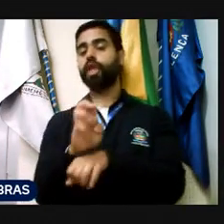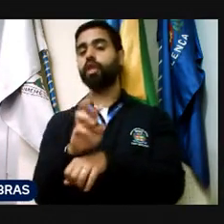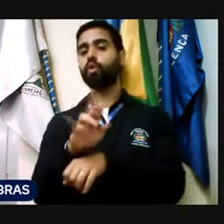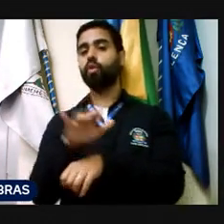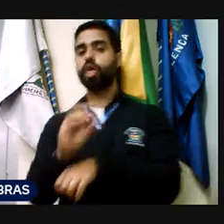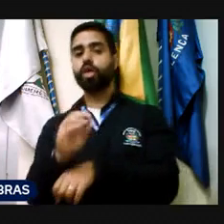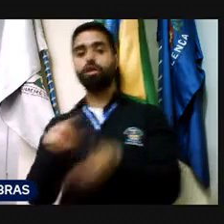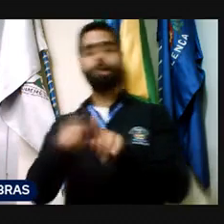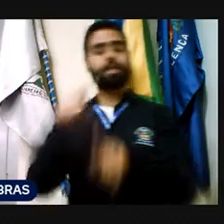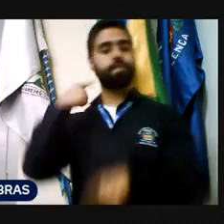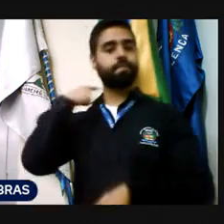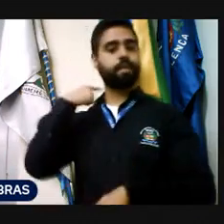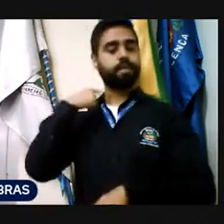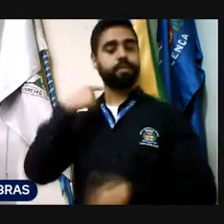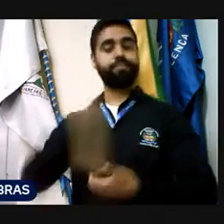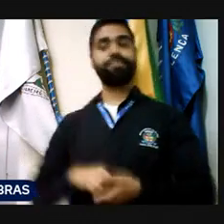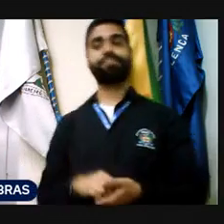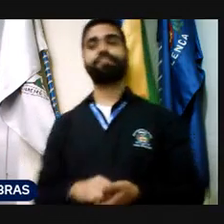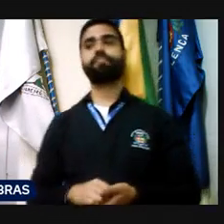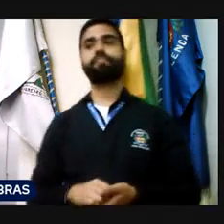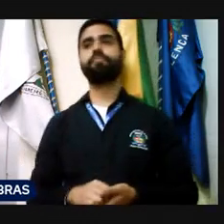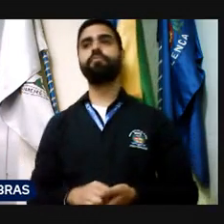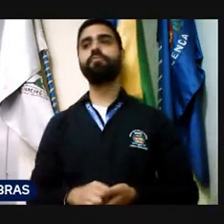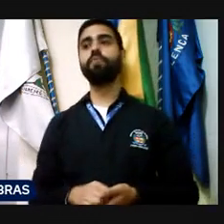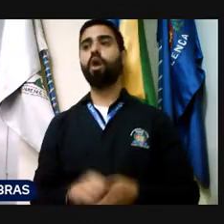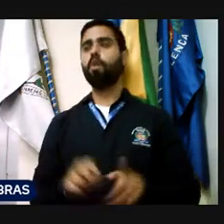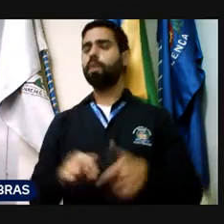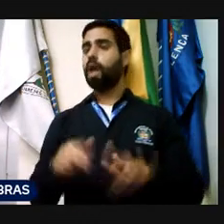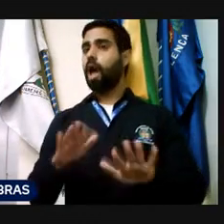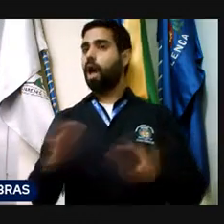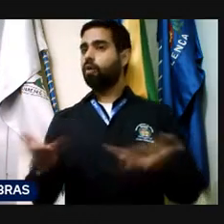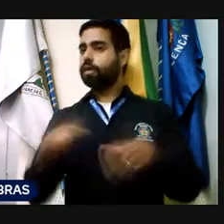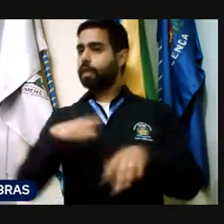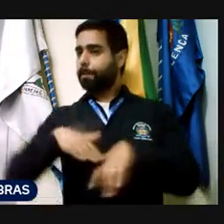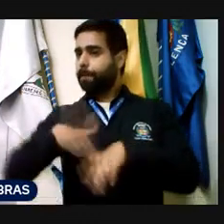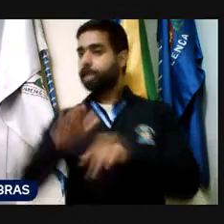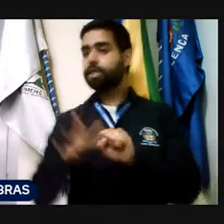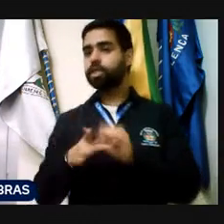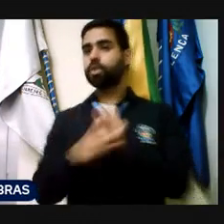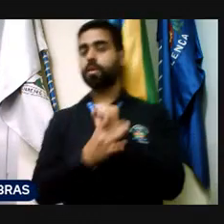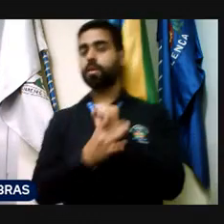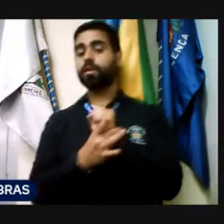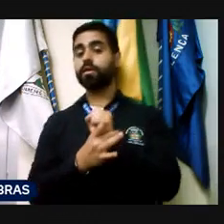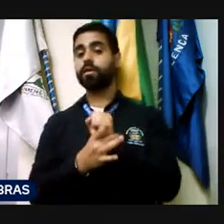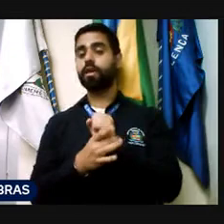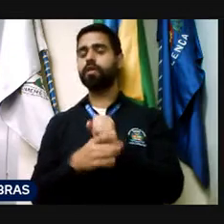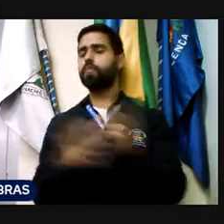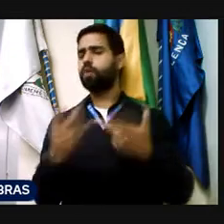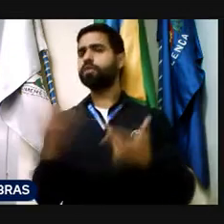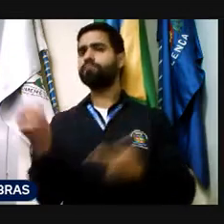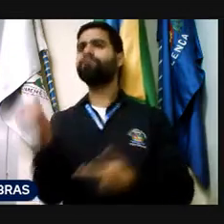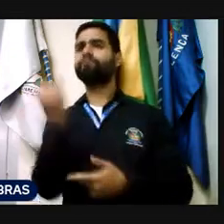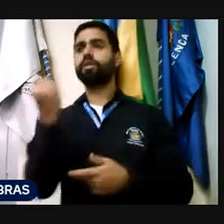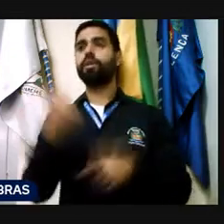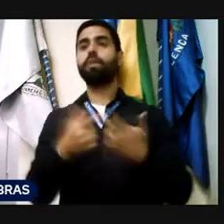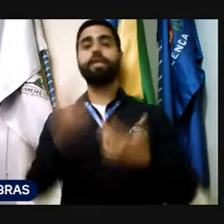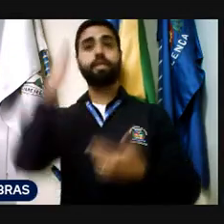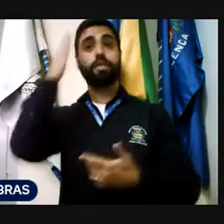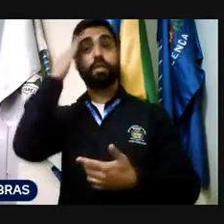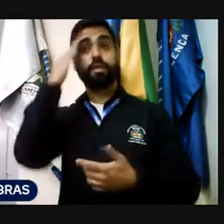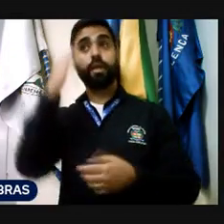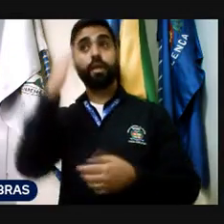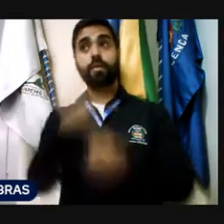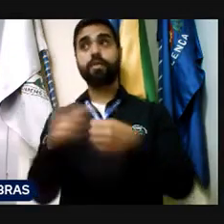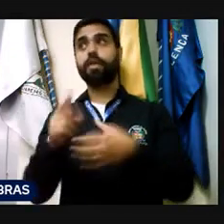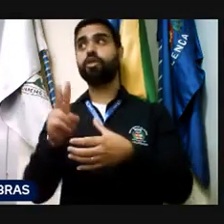com Minas. Então, isso nos traz uma segurança. Isso é importante, porque a gente sabe que no Rio de Janeiro não